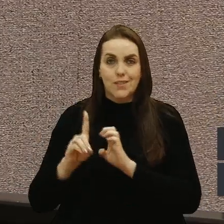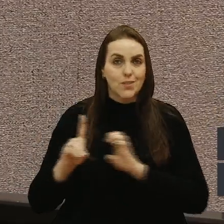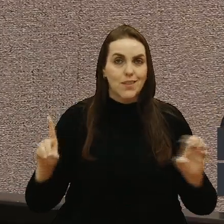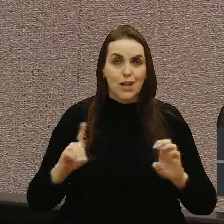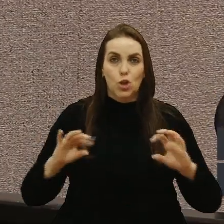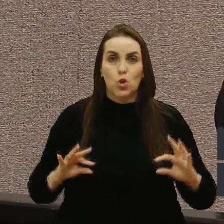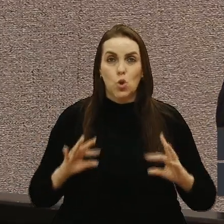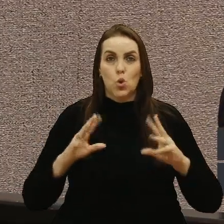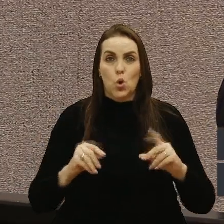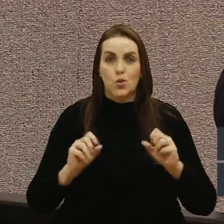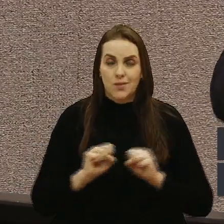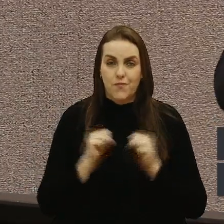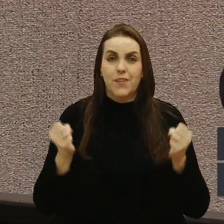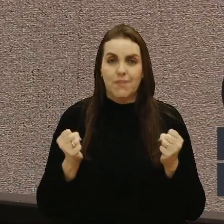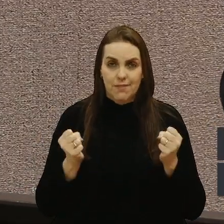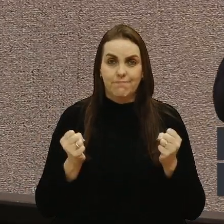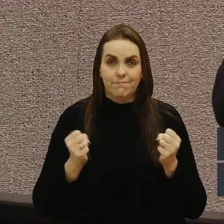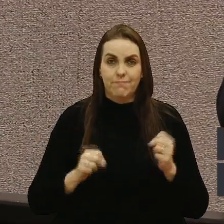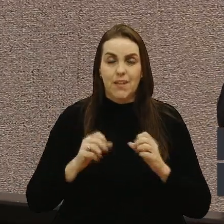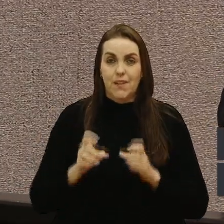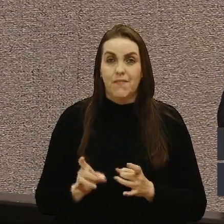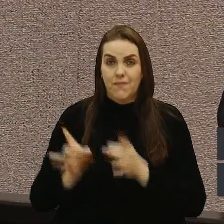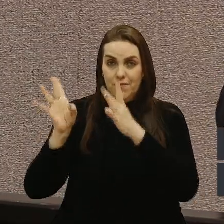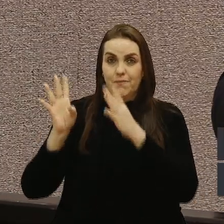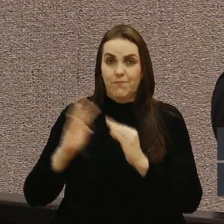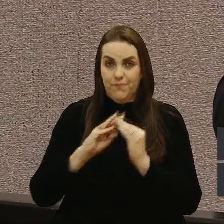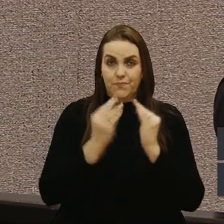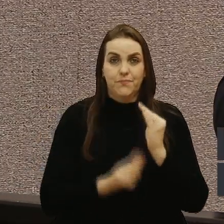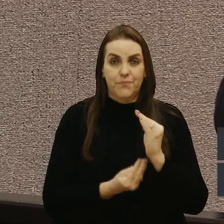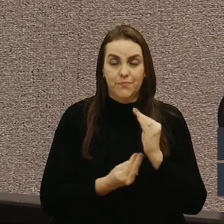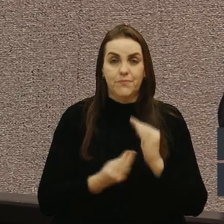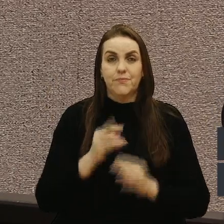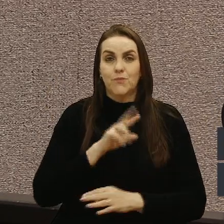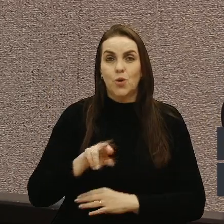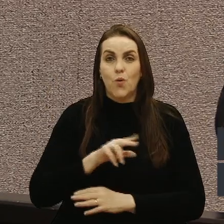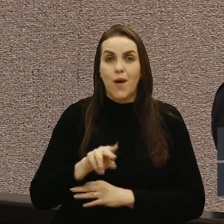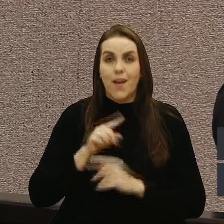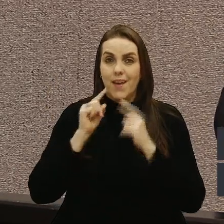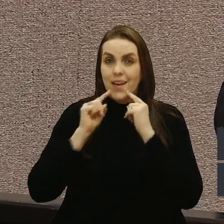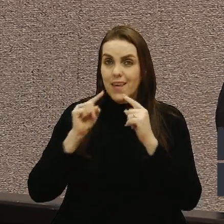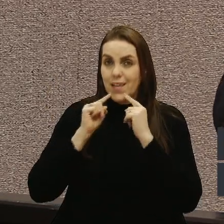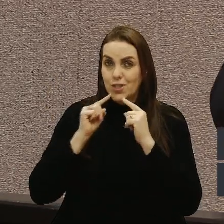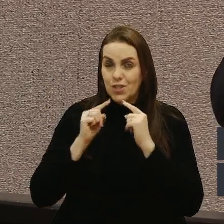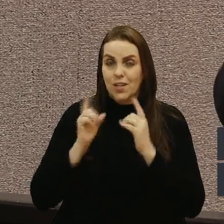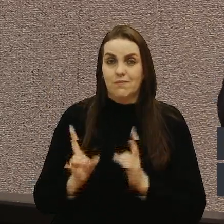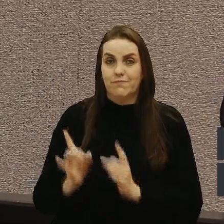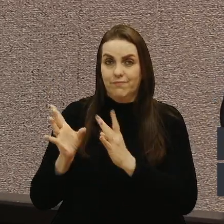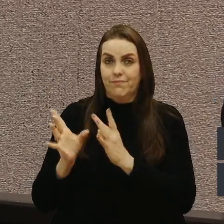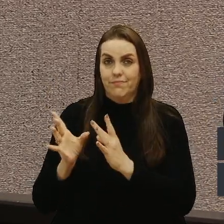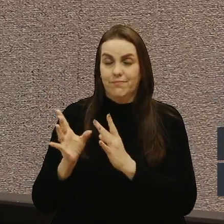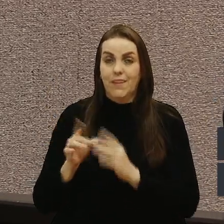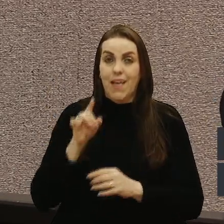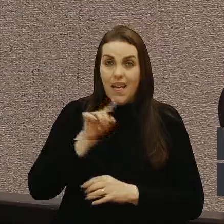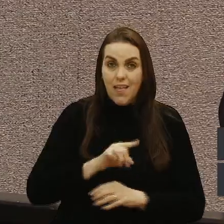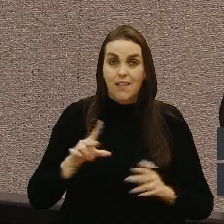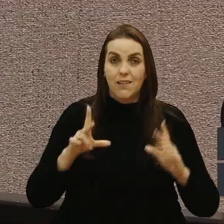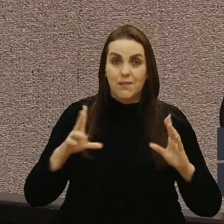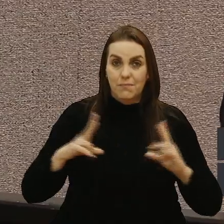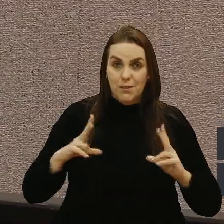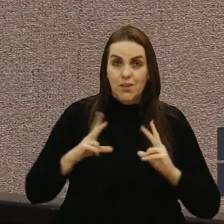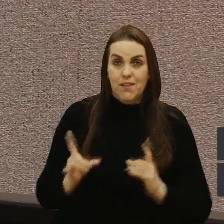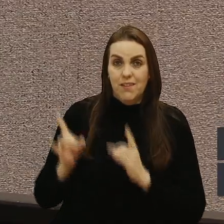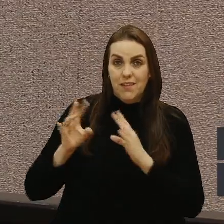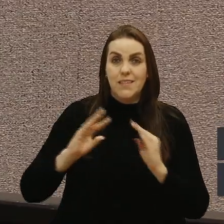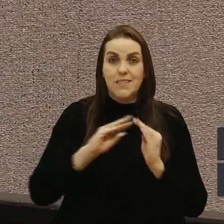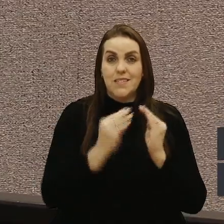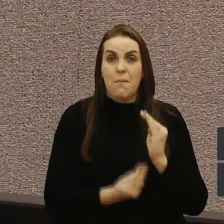defendendo que a privatização não é necessariamente a crítica à privatização, e sim a privatização do SAMAI, que é uma companhia que não